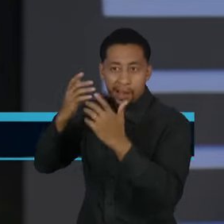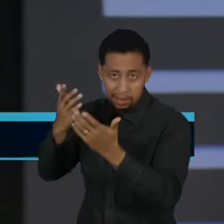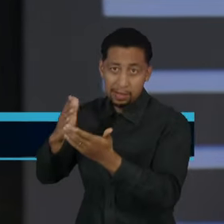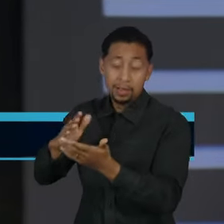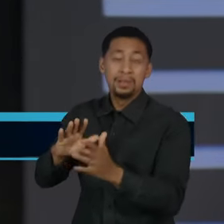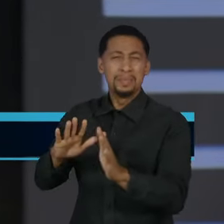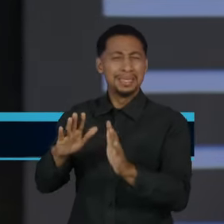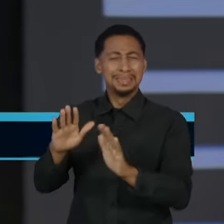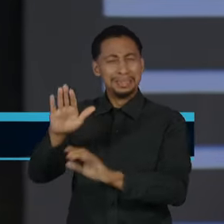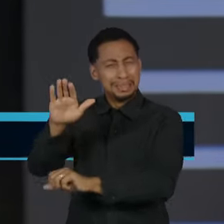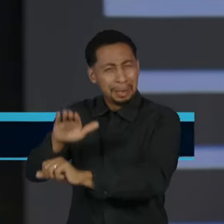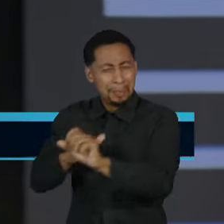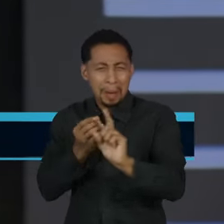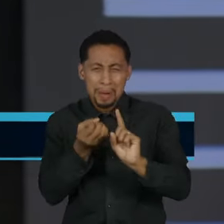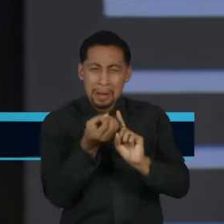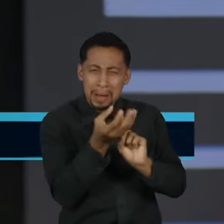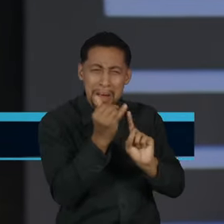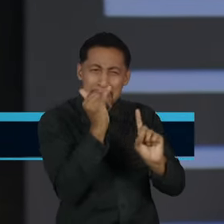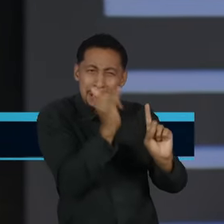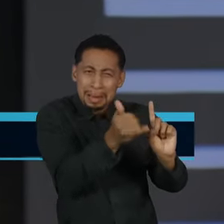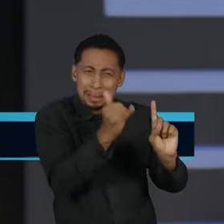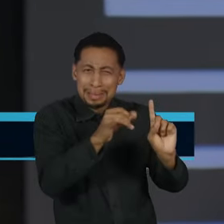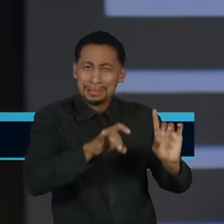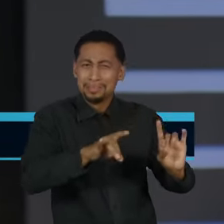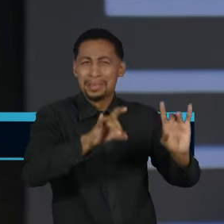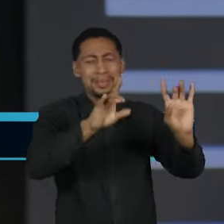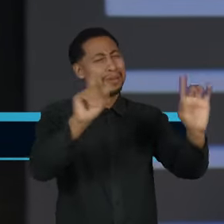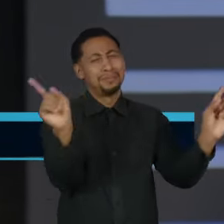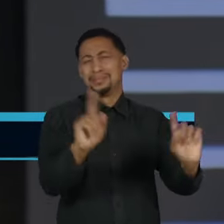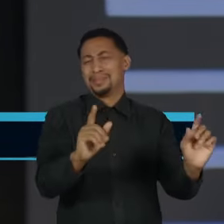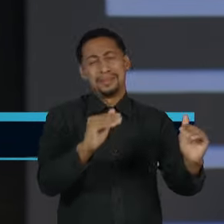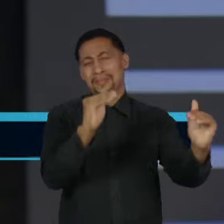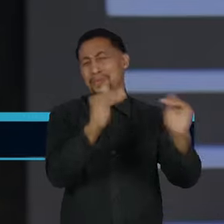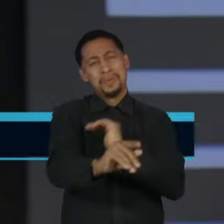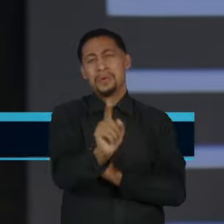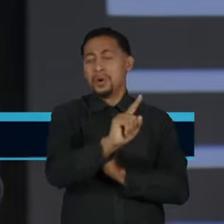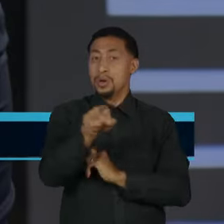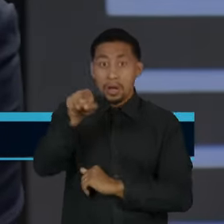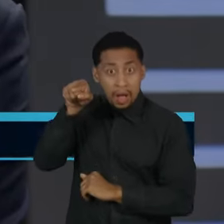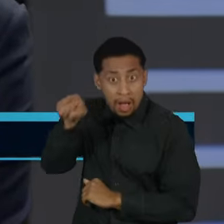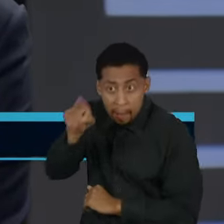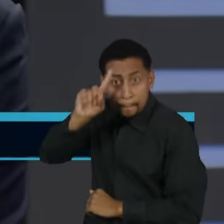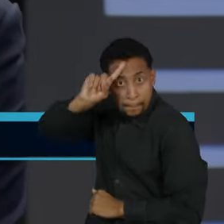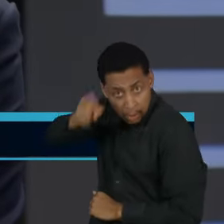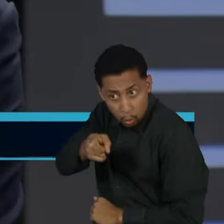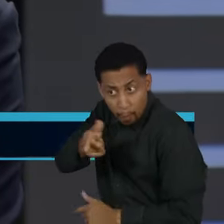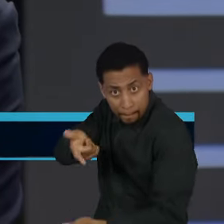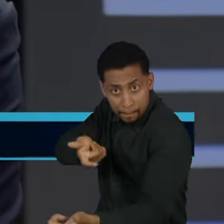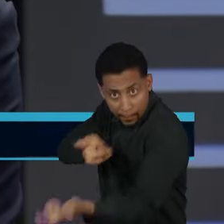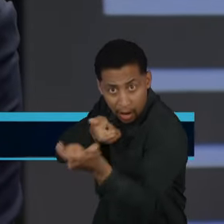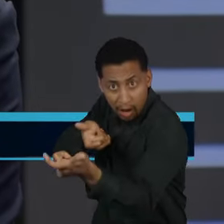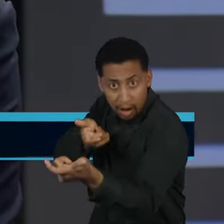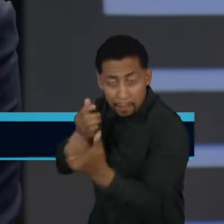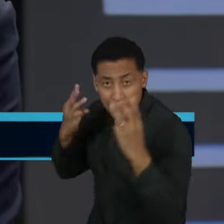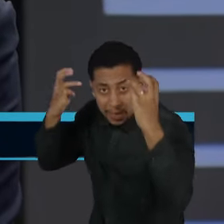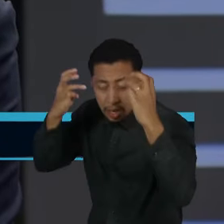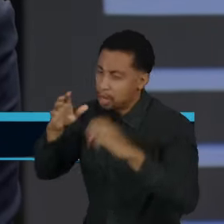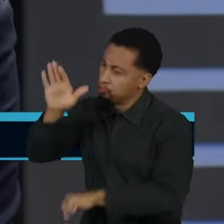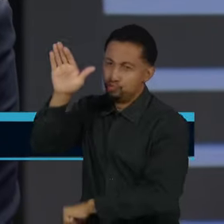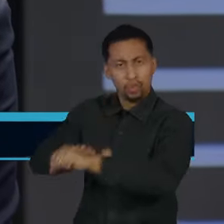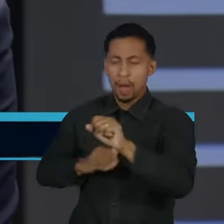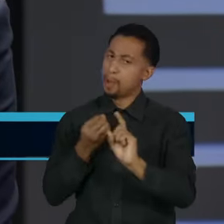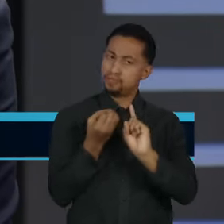sentido. Ele tem que responder ao crime como crime comum, certo? Não tem por quê, né? Há uma, inclusive, uma